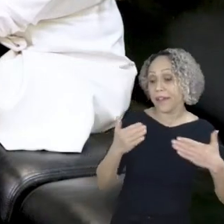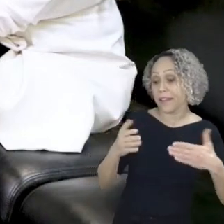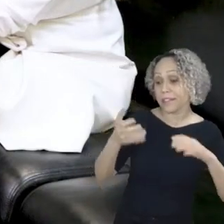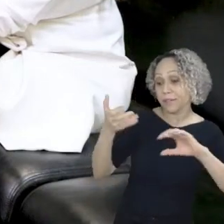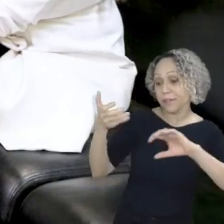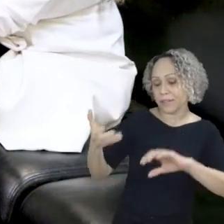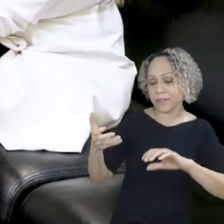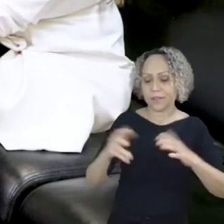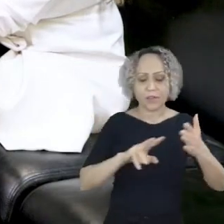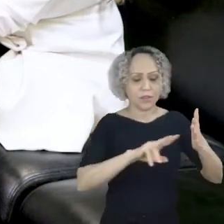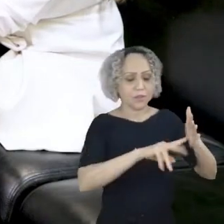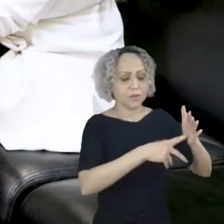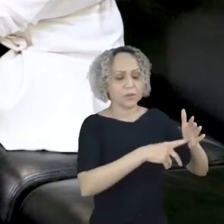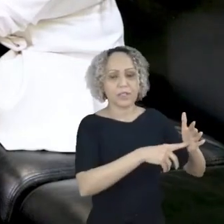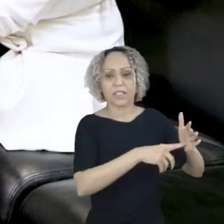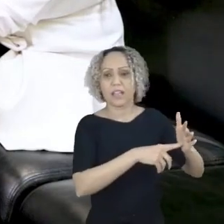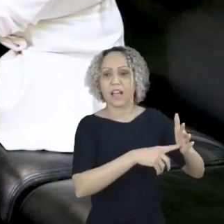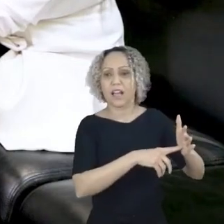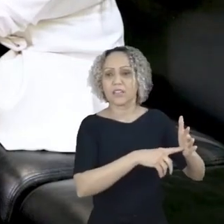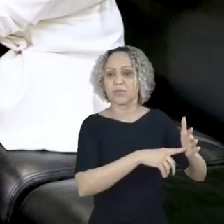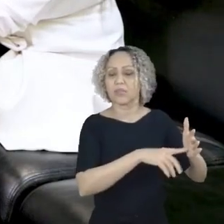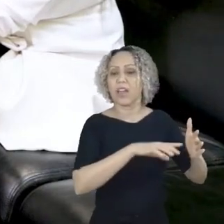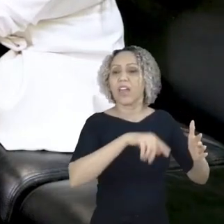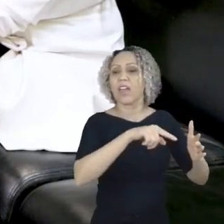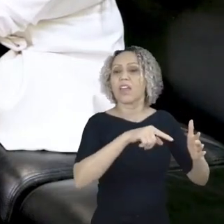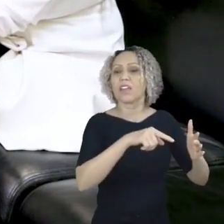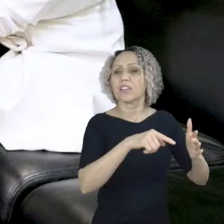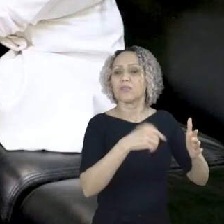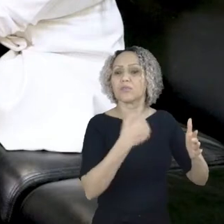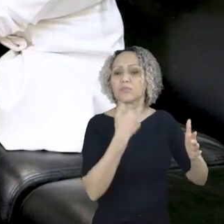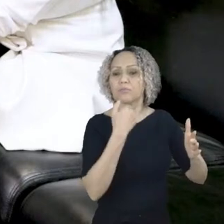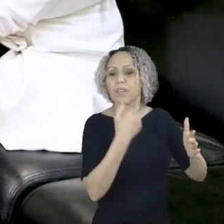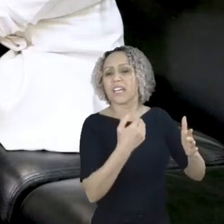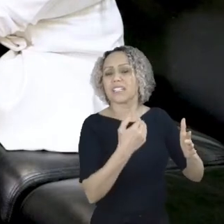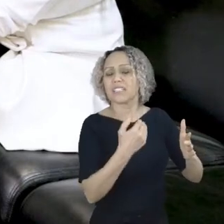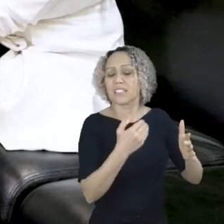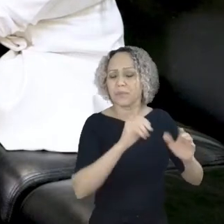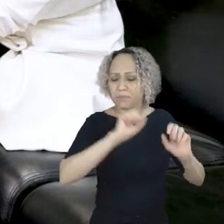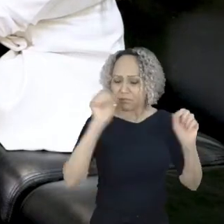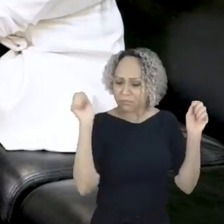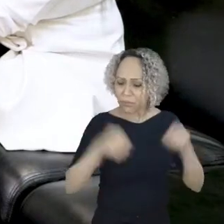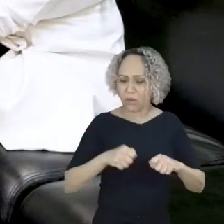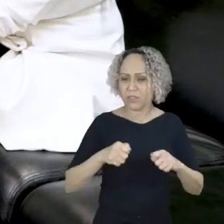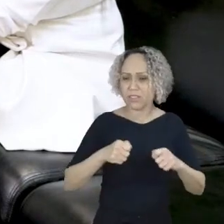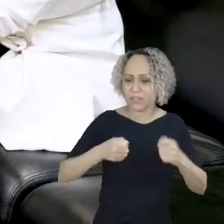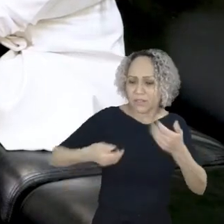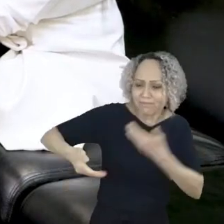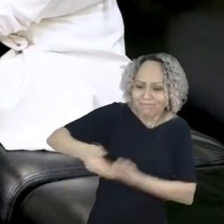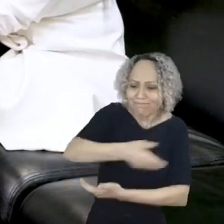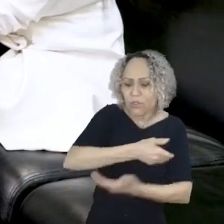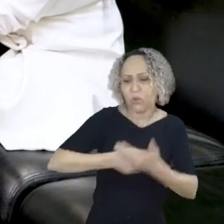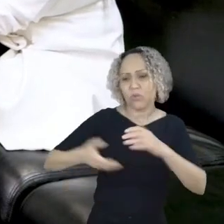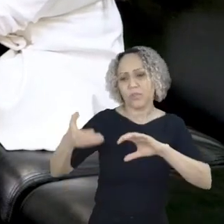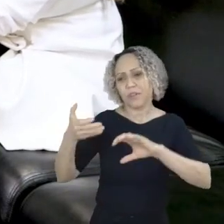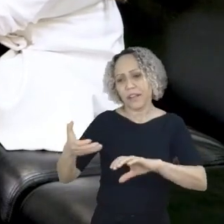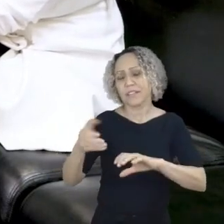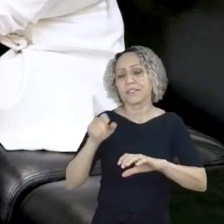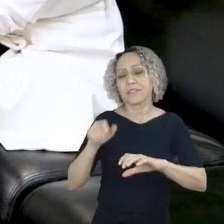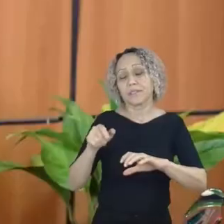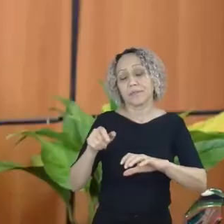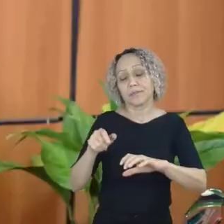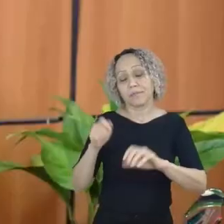os sindicatos nos pedem um conjunto de possibilidade de restabelecer direito, que depende do Congresso. Aí depende